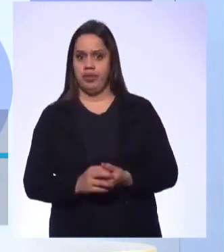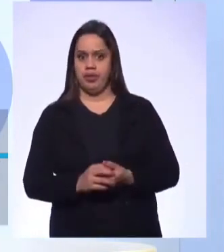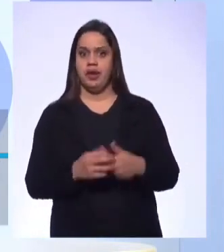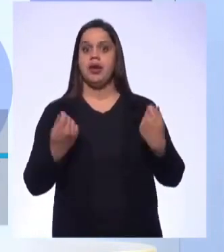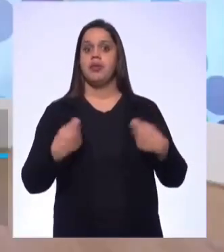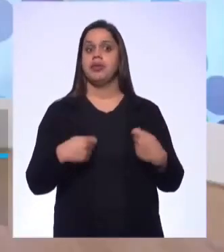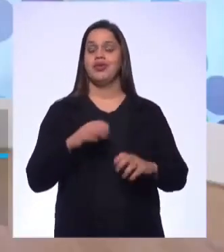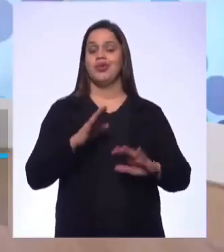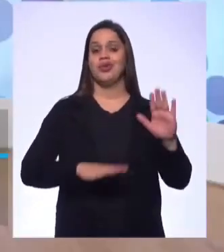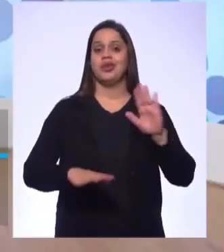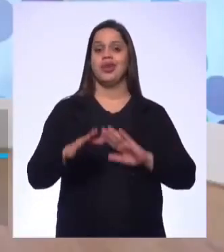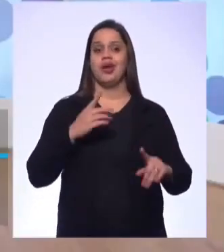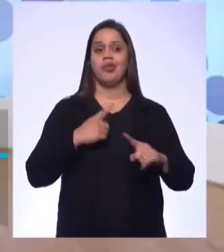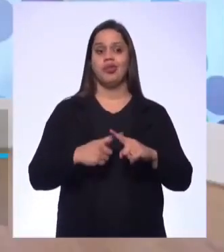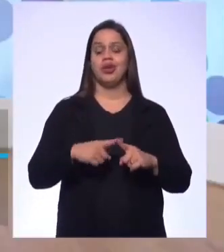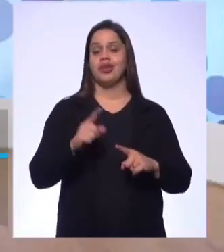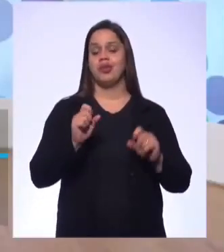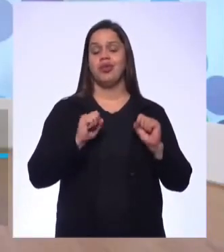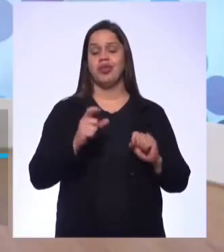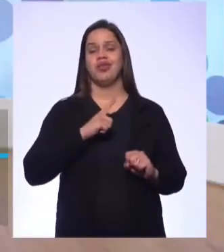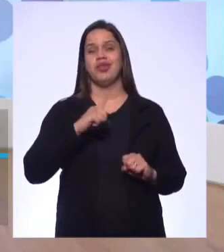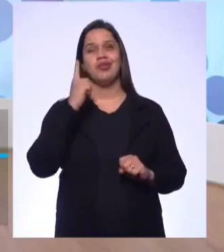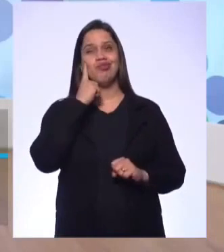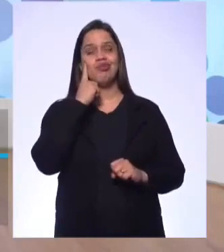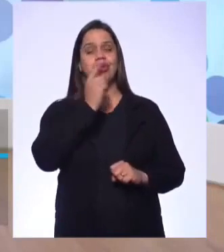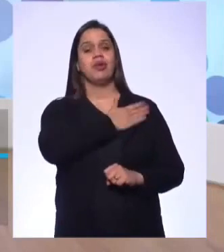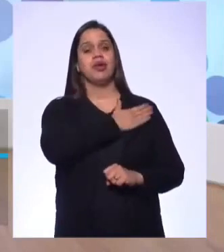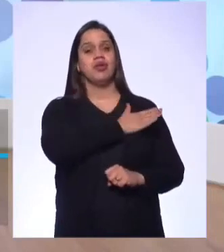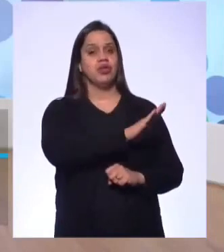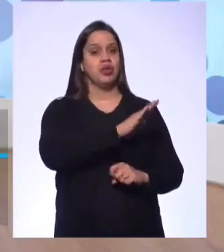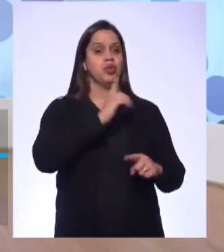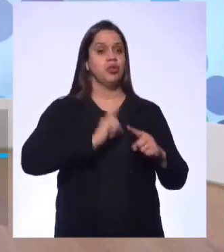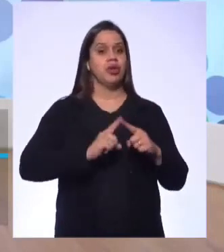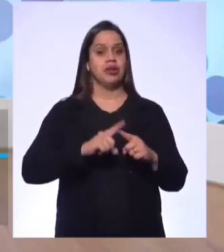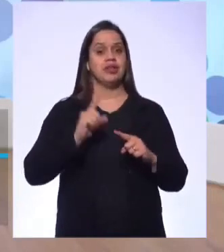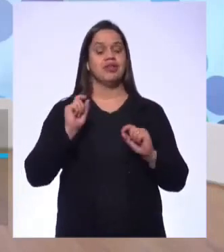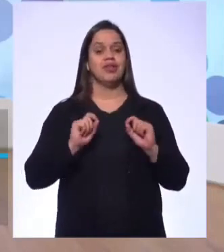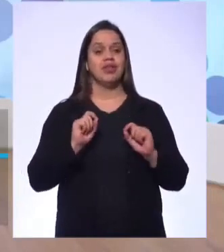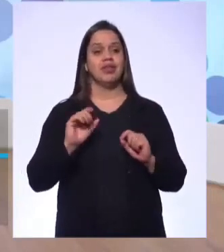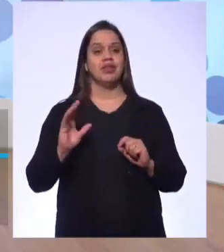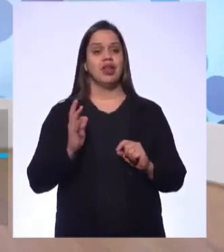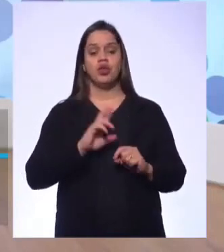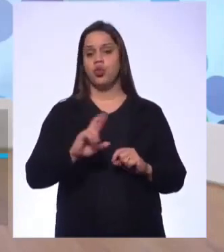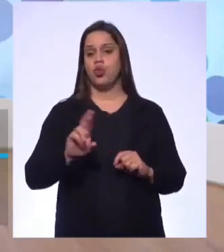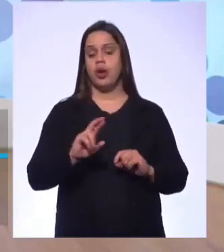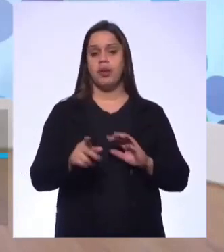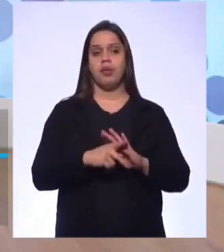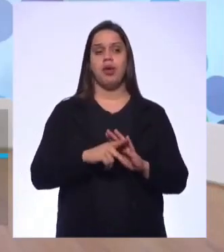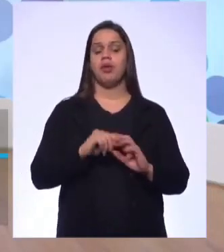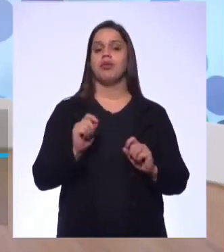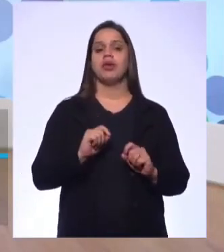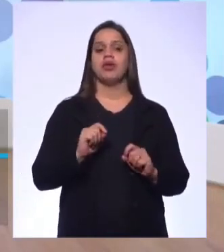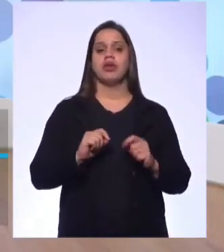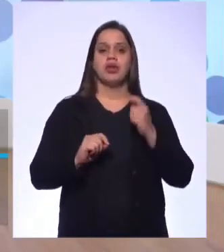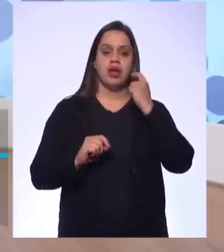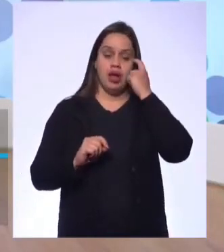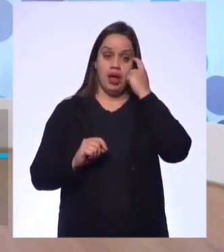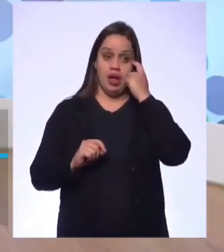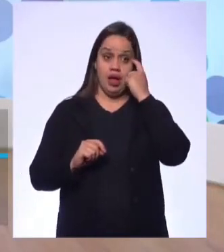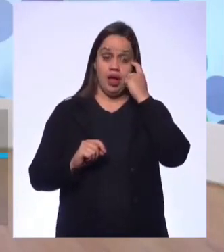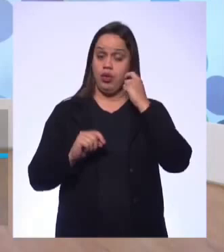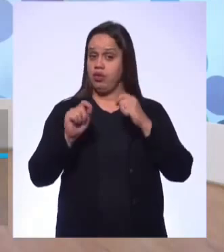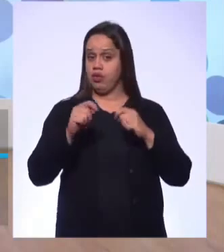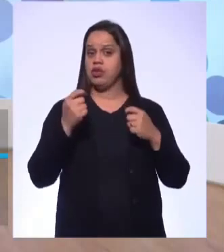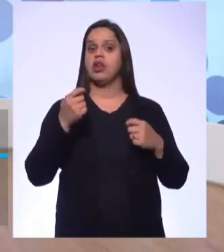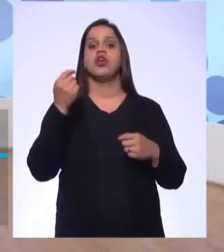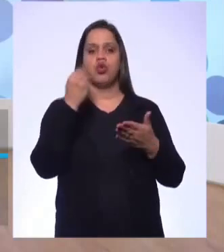soar preconceituoso. Para não soar preconceituoso. É o que a gente tentou explicar, né? Isso, porque senão, não que você... É claro, você está num processo. O que você colocou,